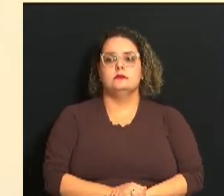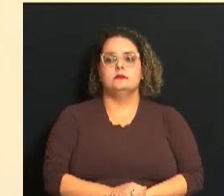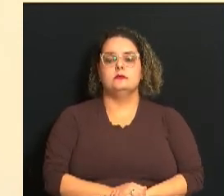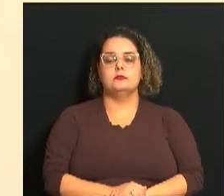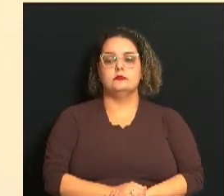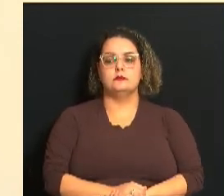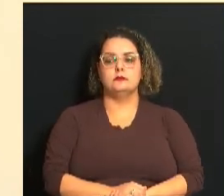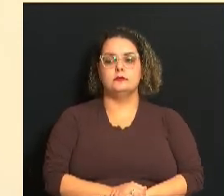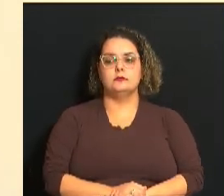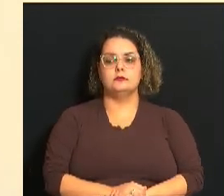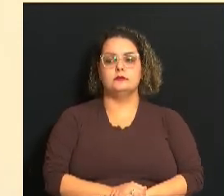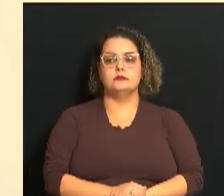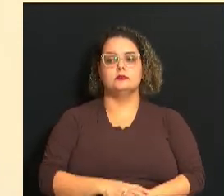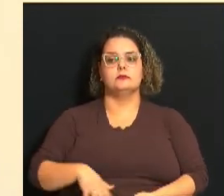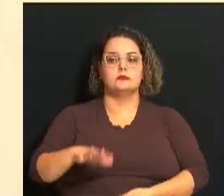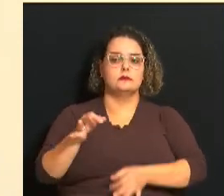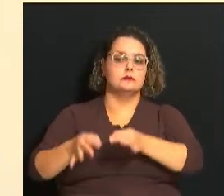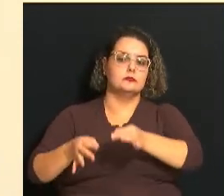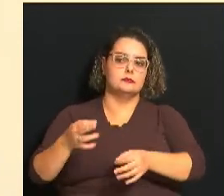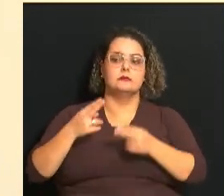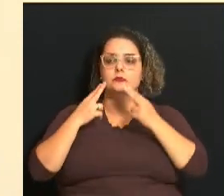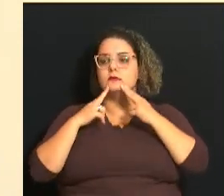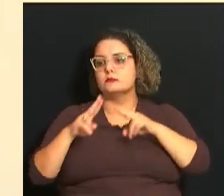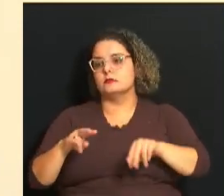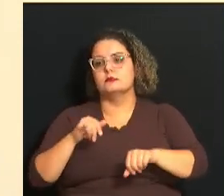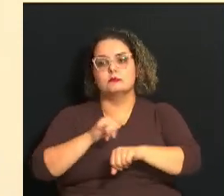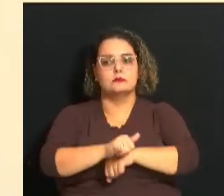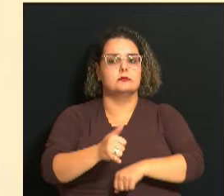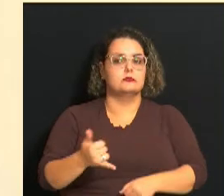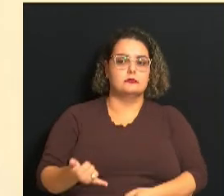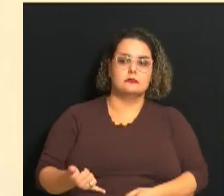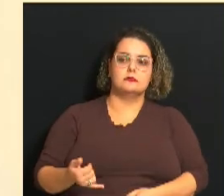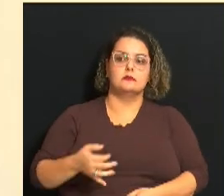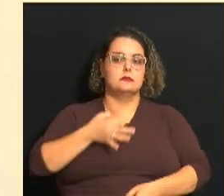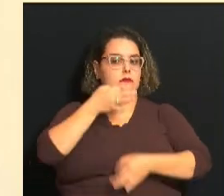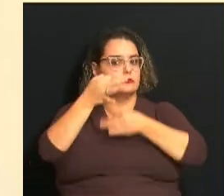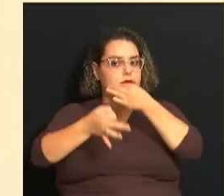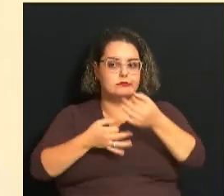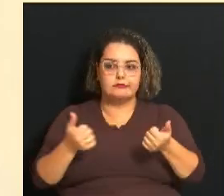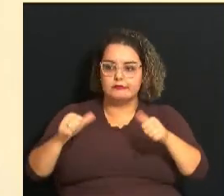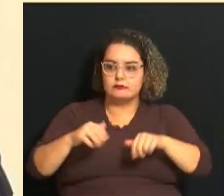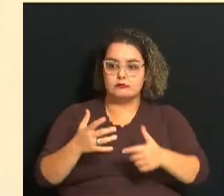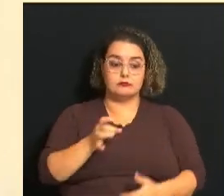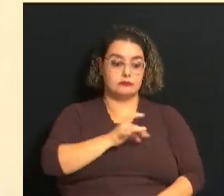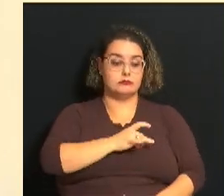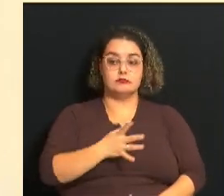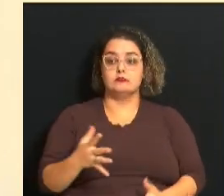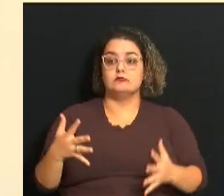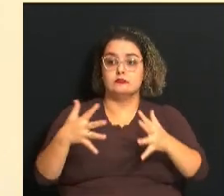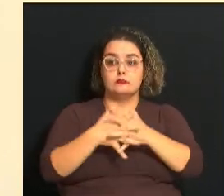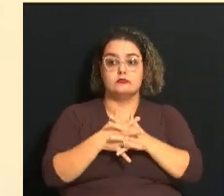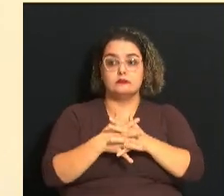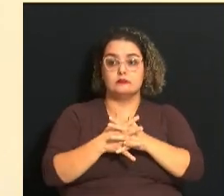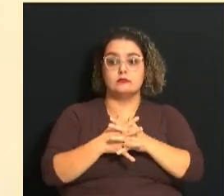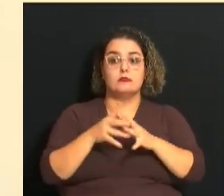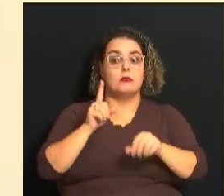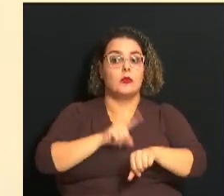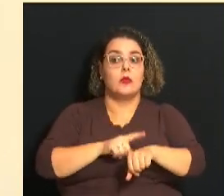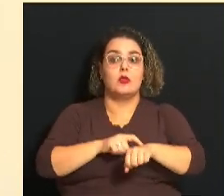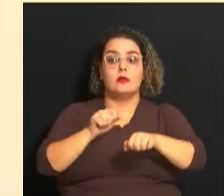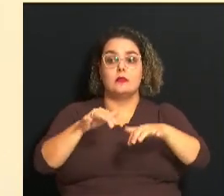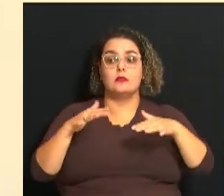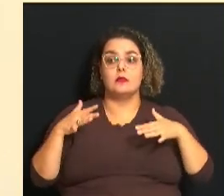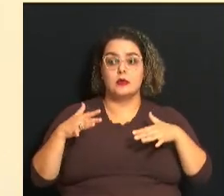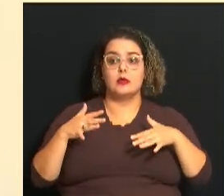e na Via judicial né a testemunha falta testemunha não faz um depoimento bom tu tá com medo confunde o tempo da audiência demora